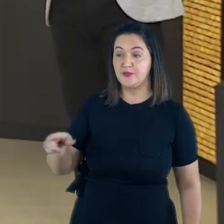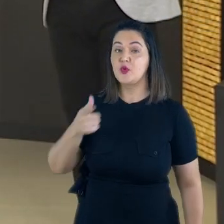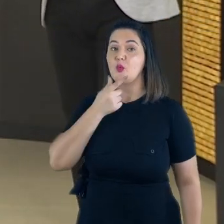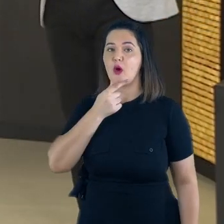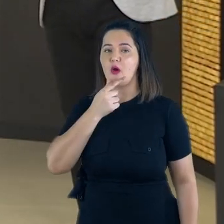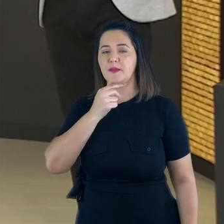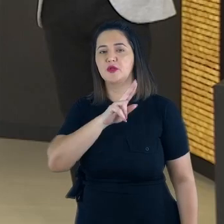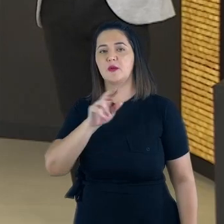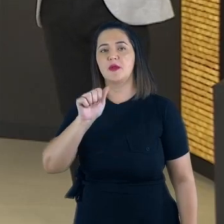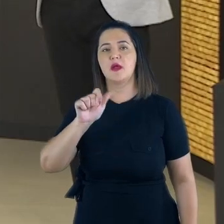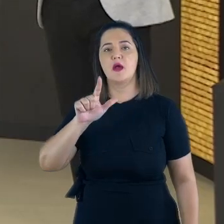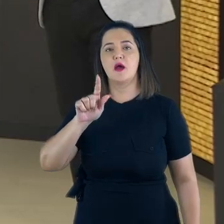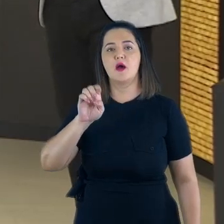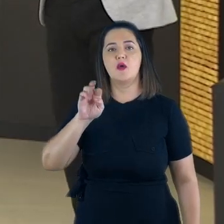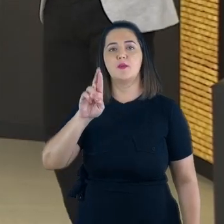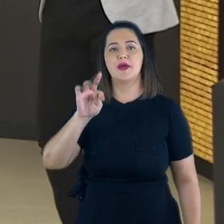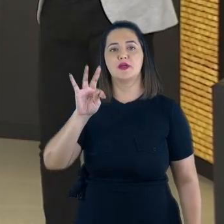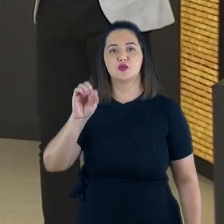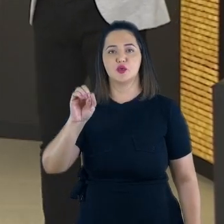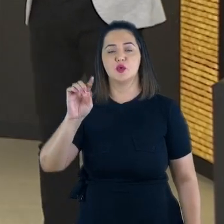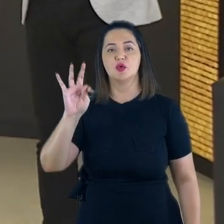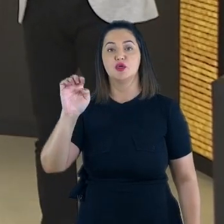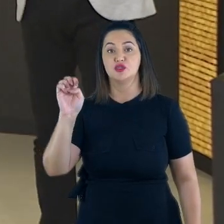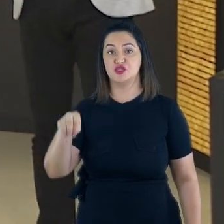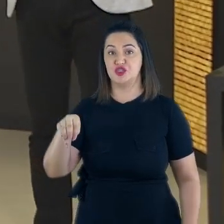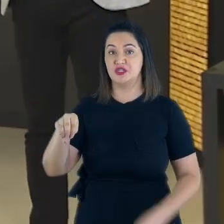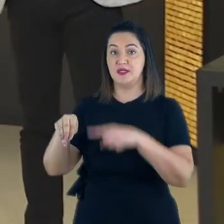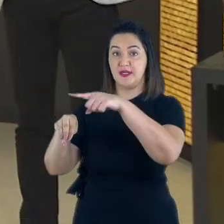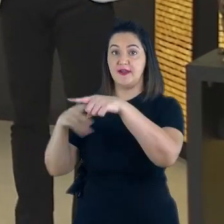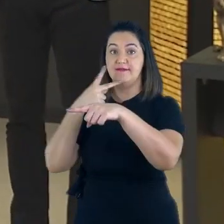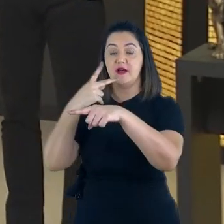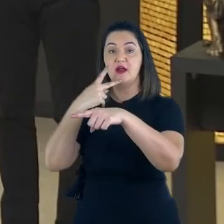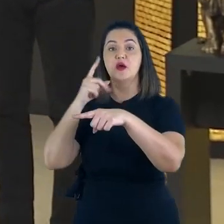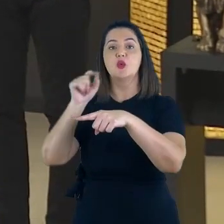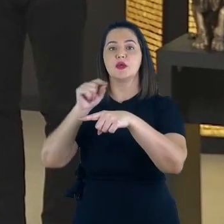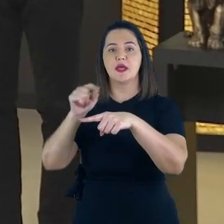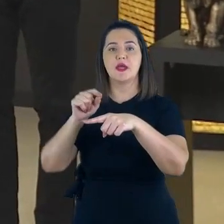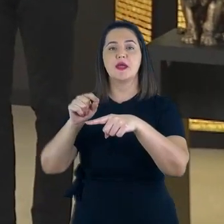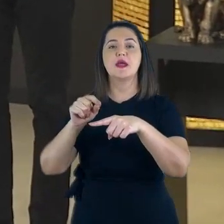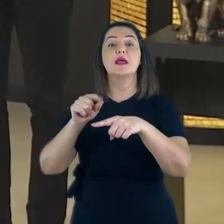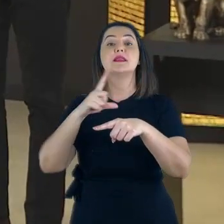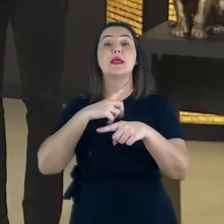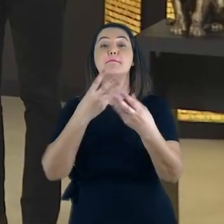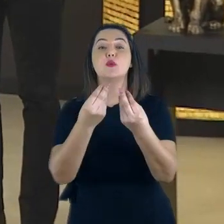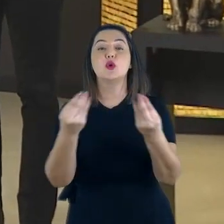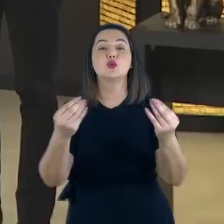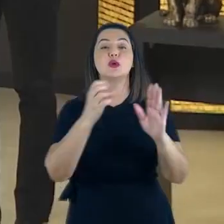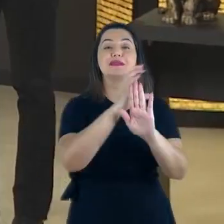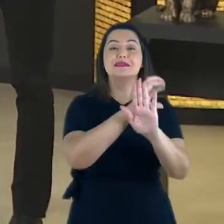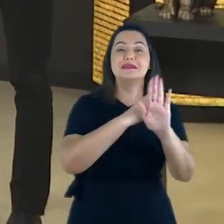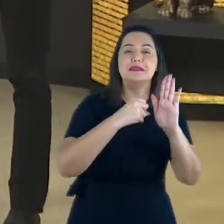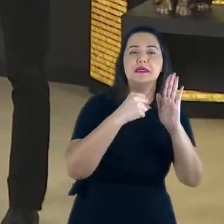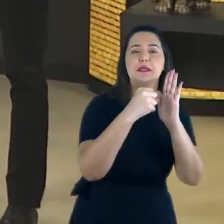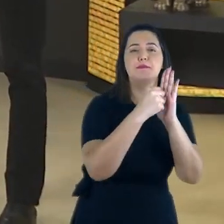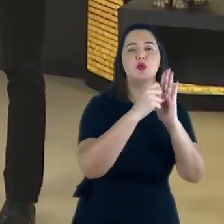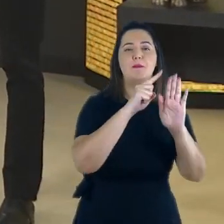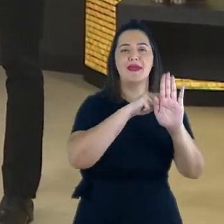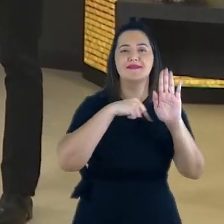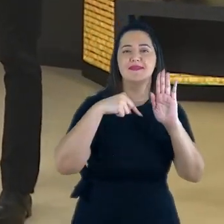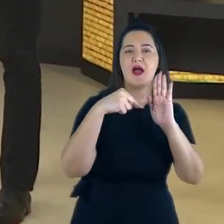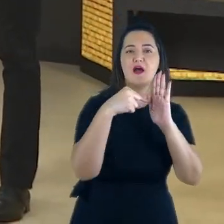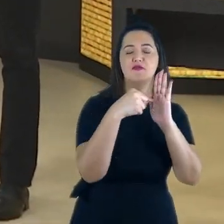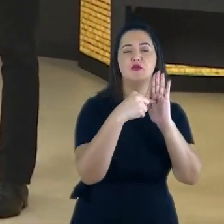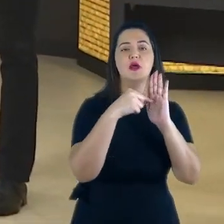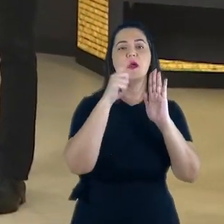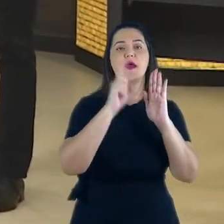Tim, explica hermeneuticamente como a simbolização em miniatura deve ser aplicada à